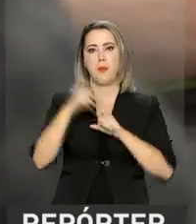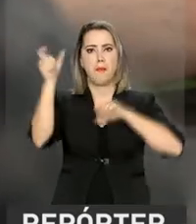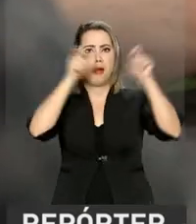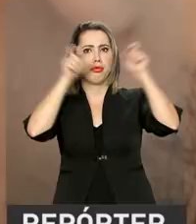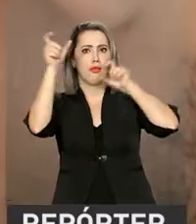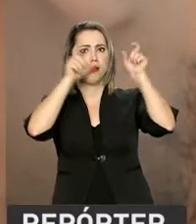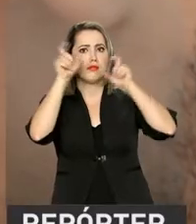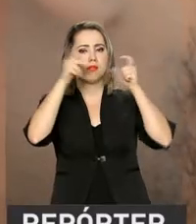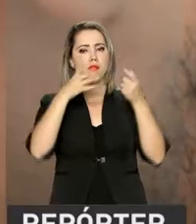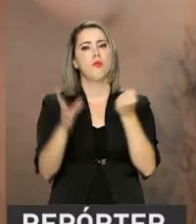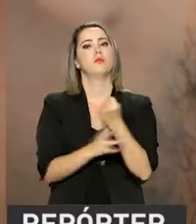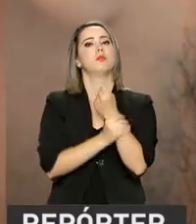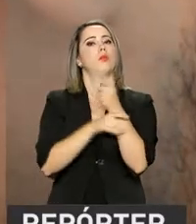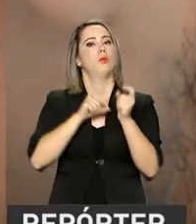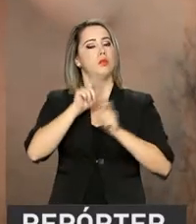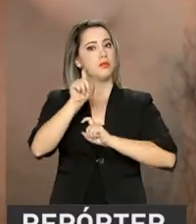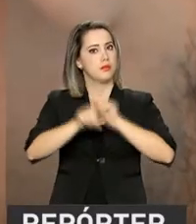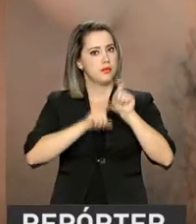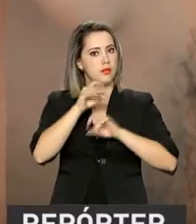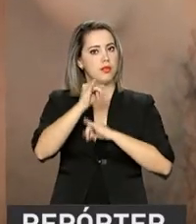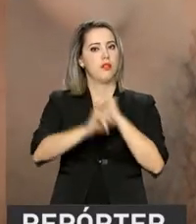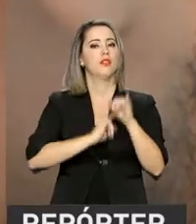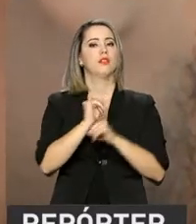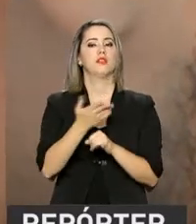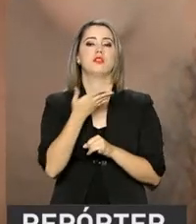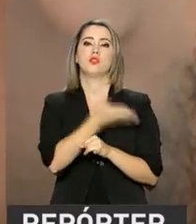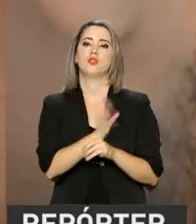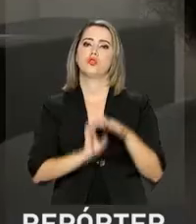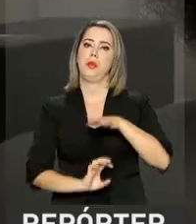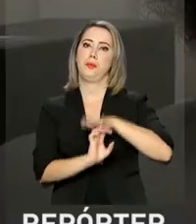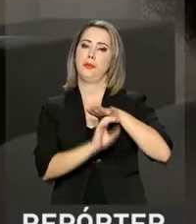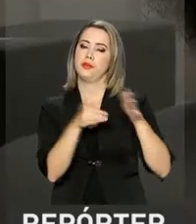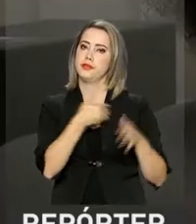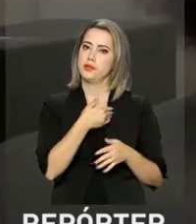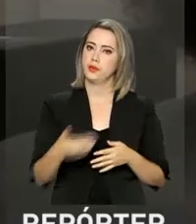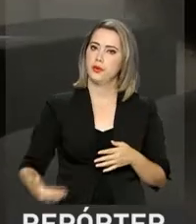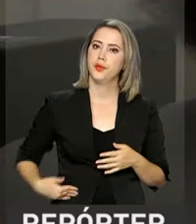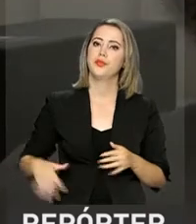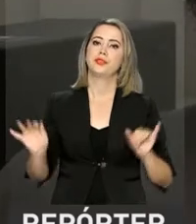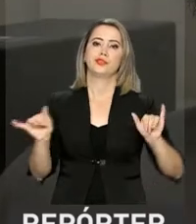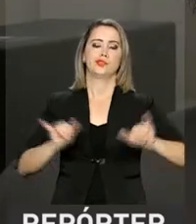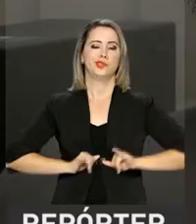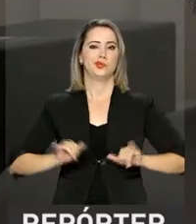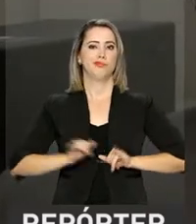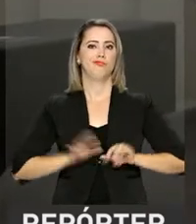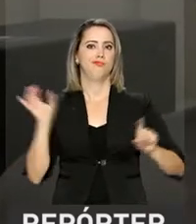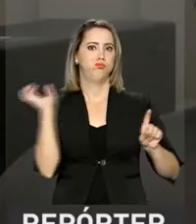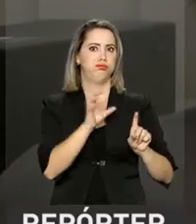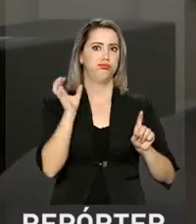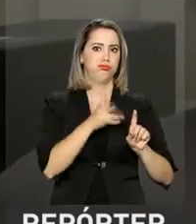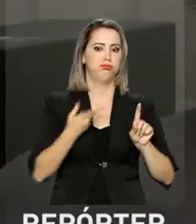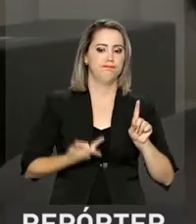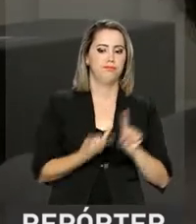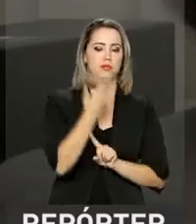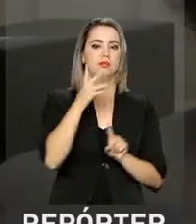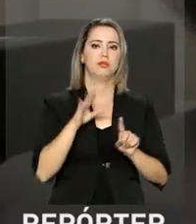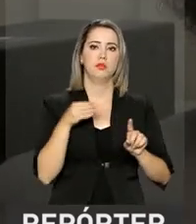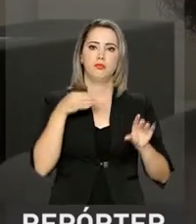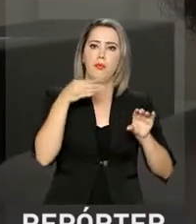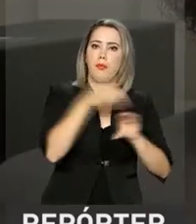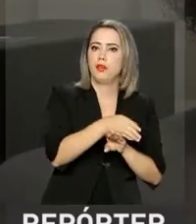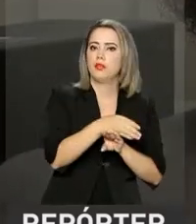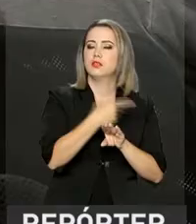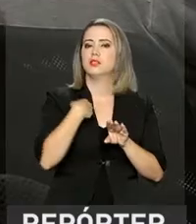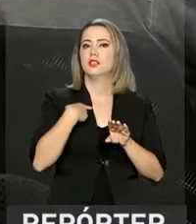alerta para a segurança na internet empresas e governos foram vítimas de hackers que introduziram programas espiões